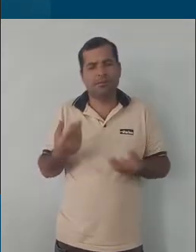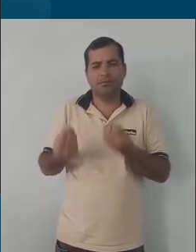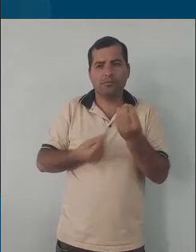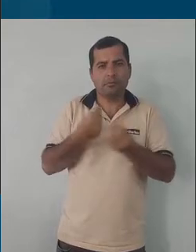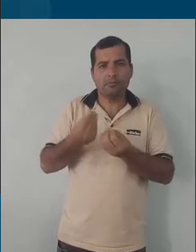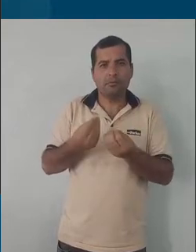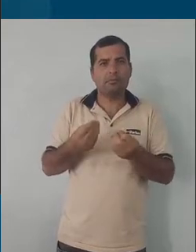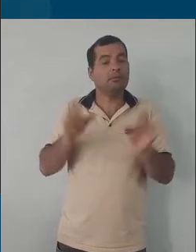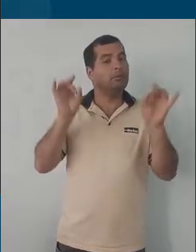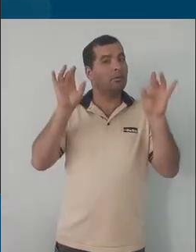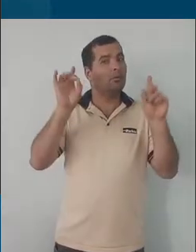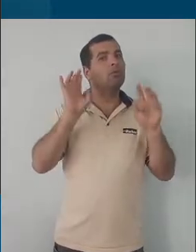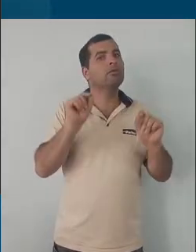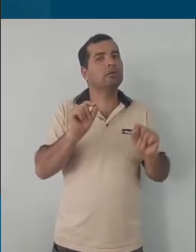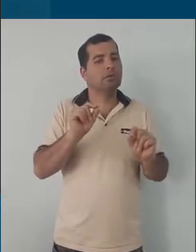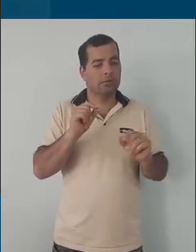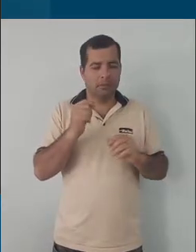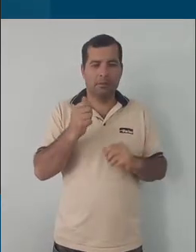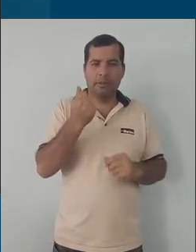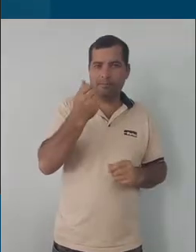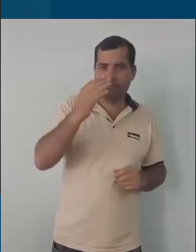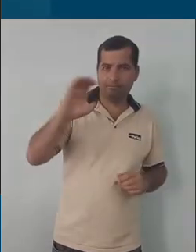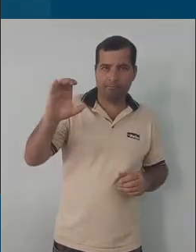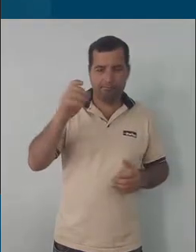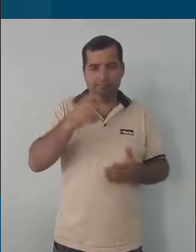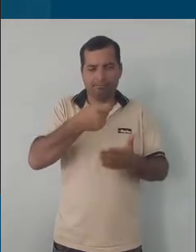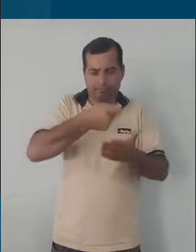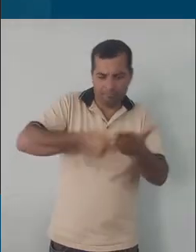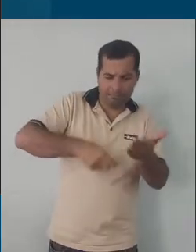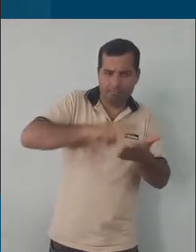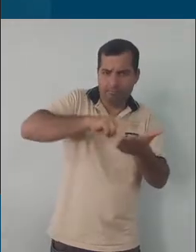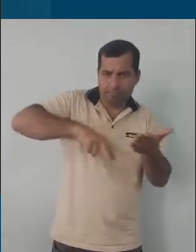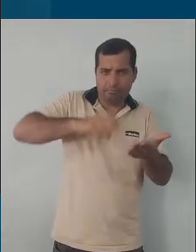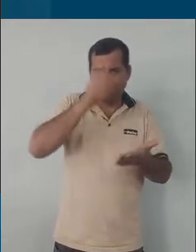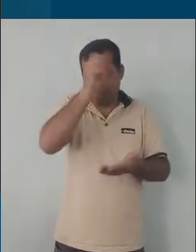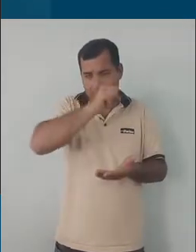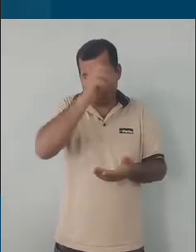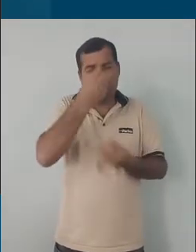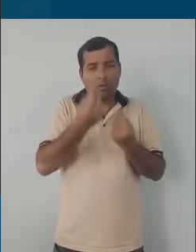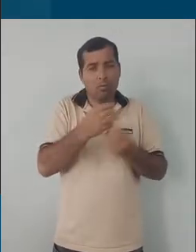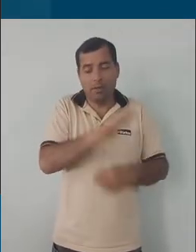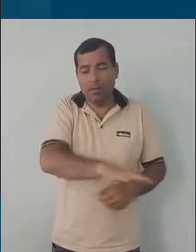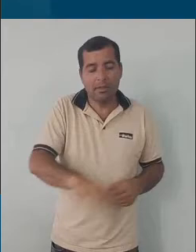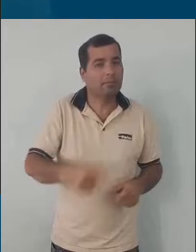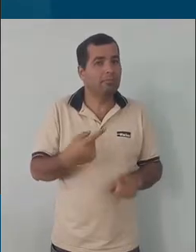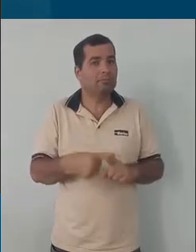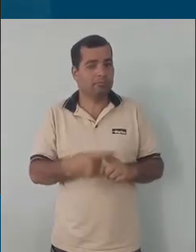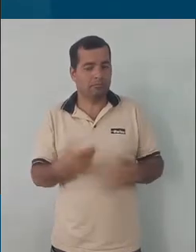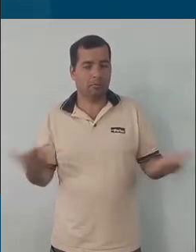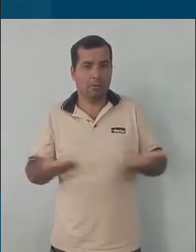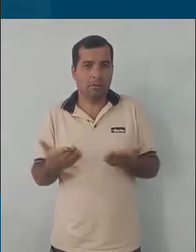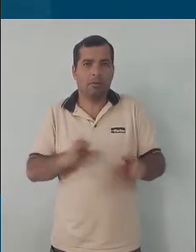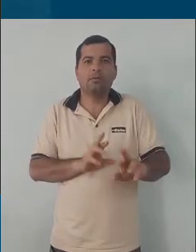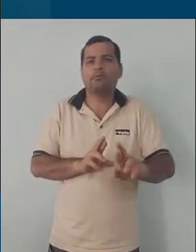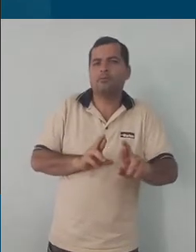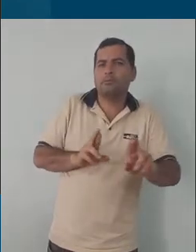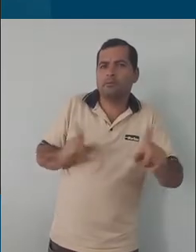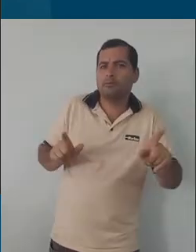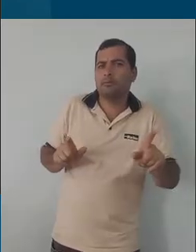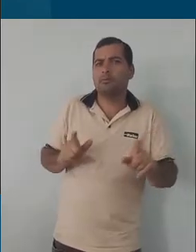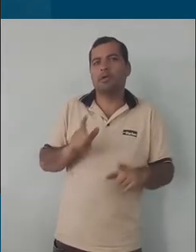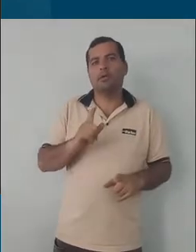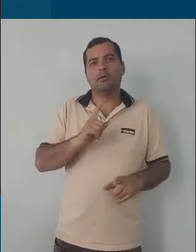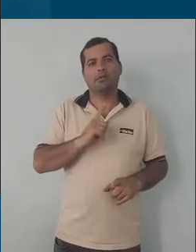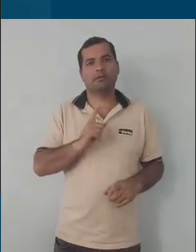alfabetização das crianças? Isso tem que se mudar necessariamente, já que as crianças estão chegando no ensino fundamental, muitas delas